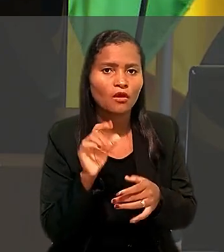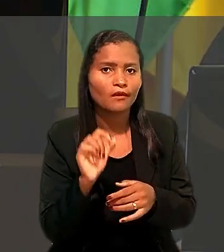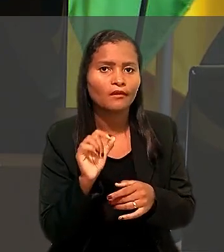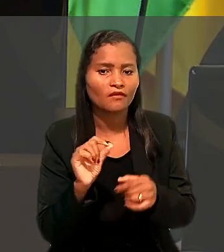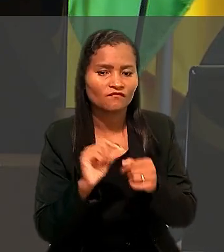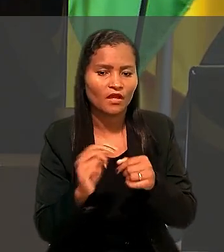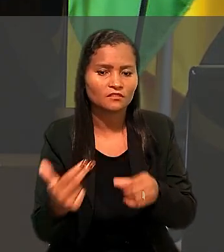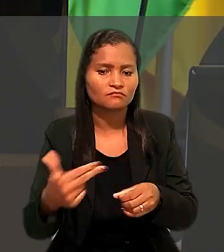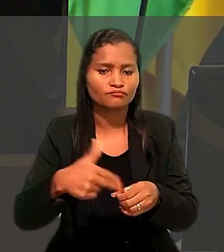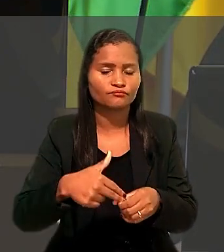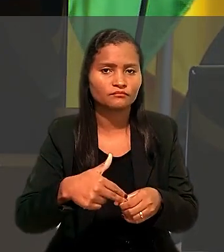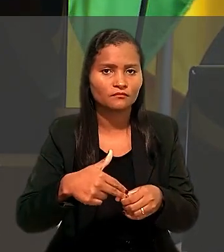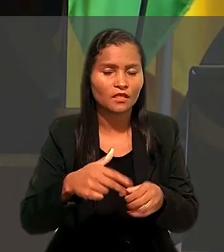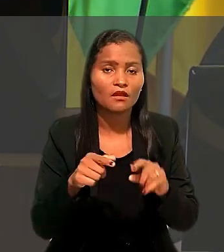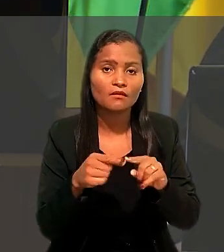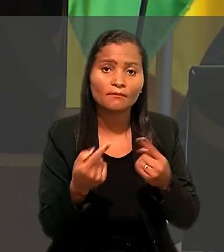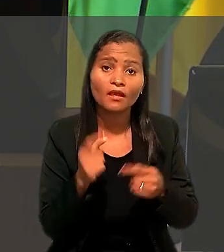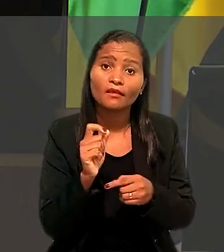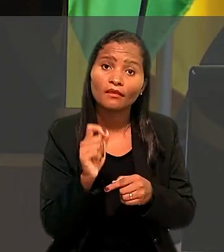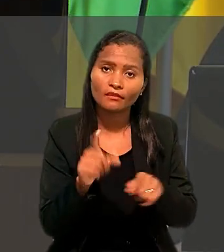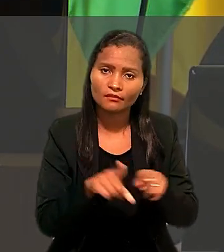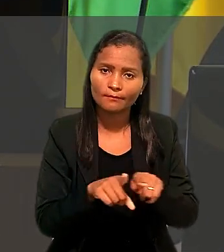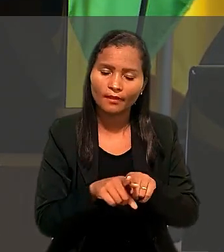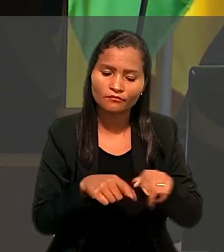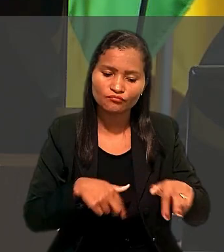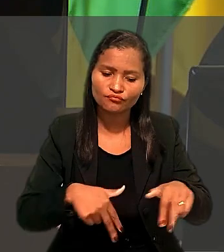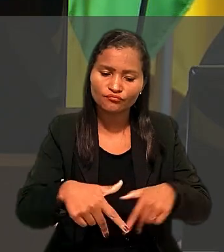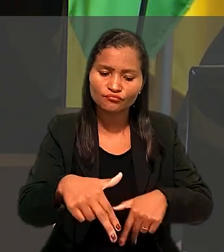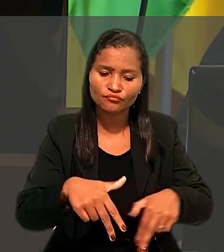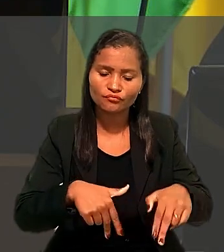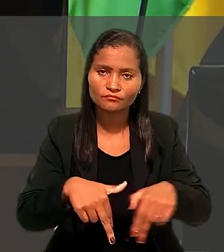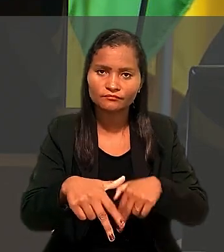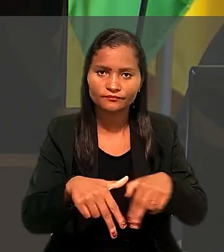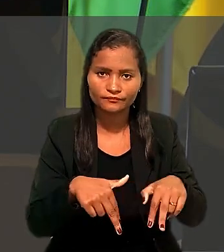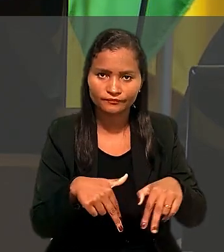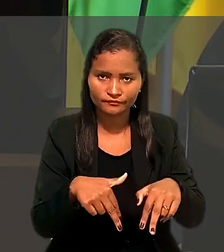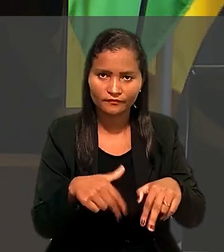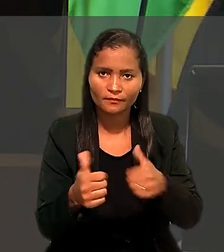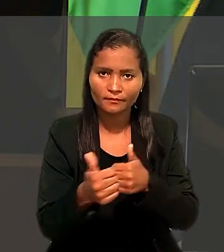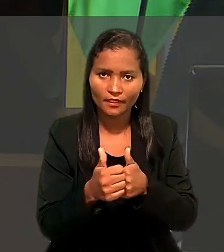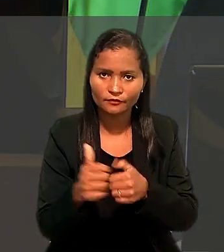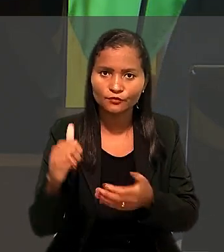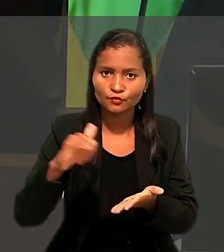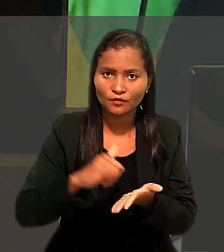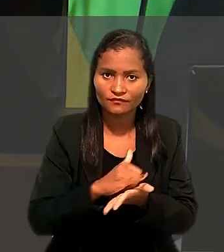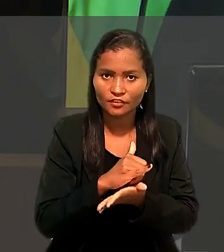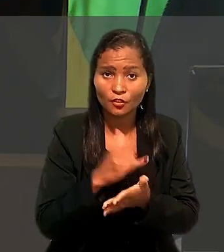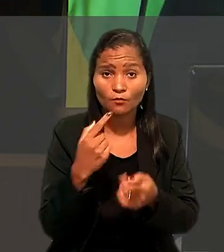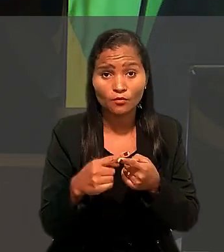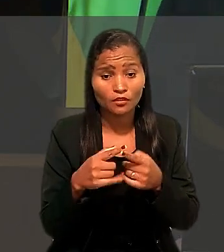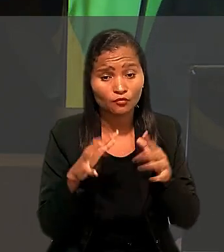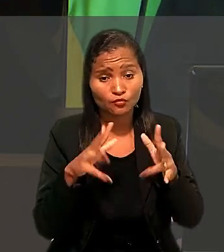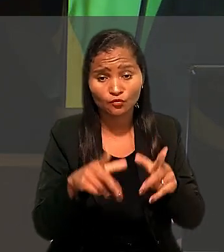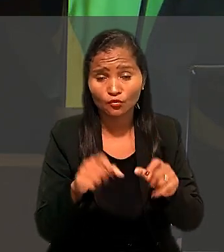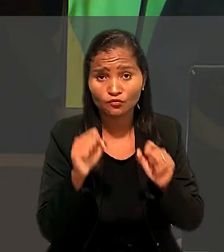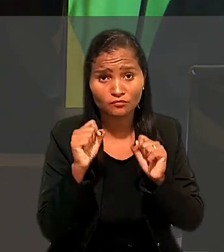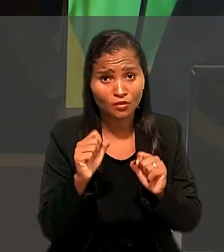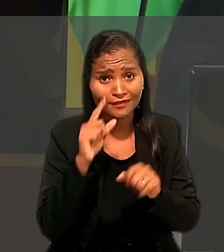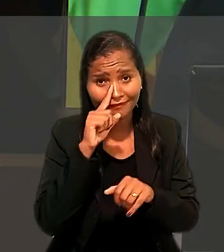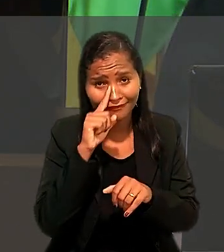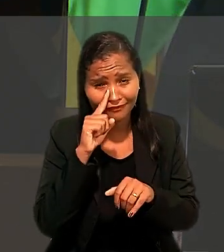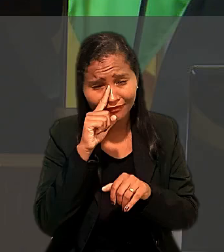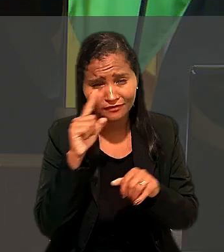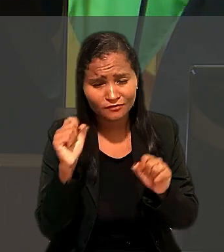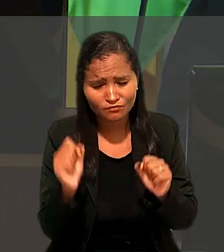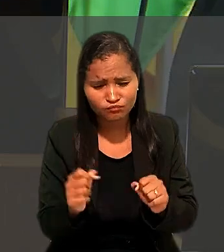a quem efetua o abastecimento, mas também a quem transita na área externa à fuselagem do avião, por estarem todos sujeitos ao